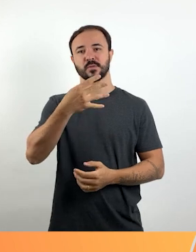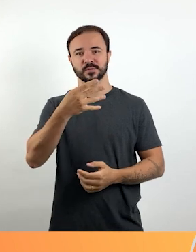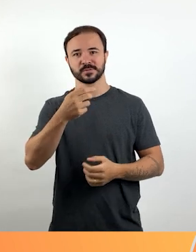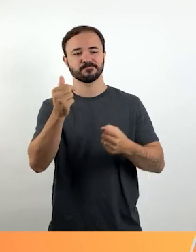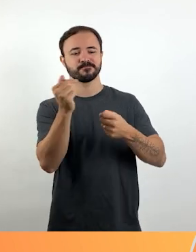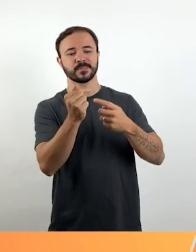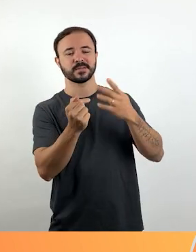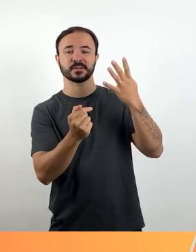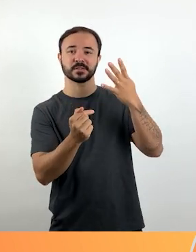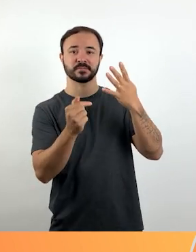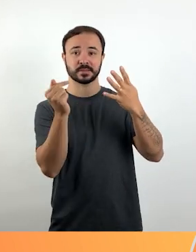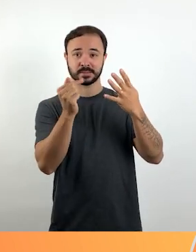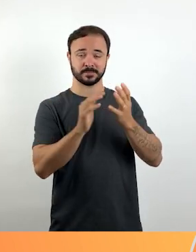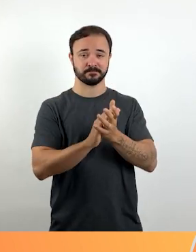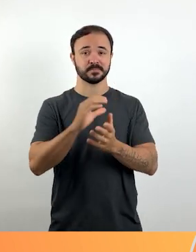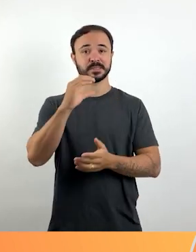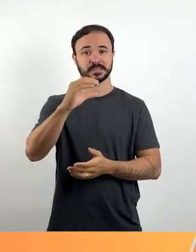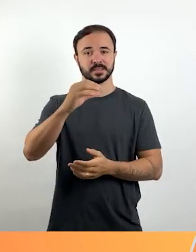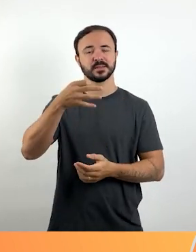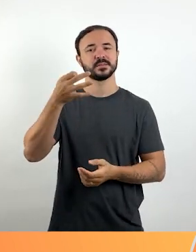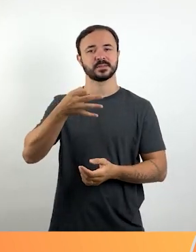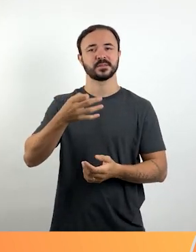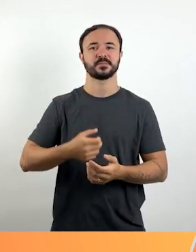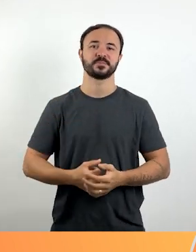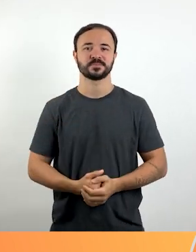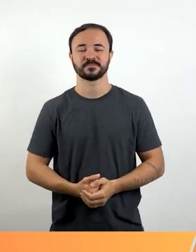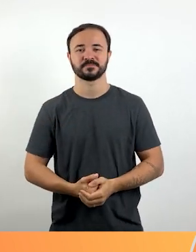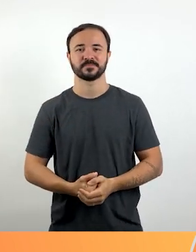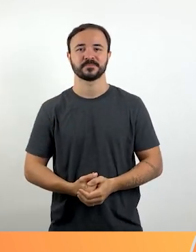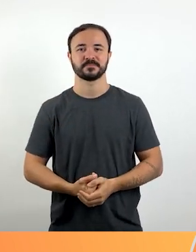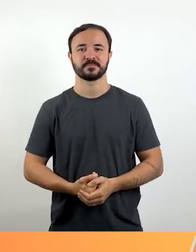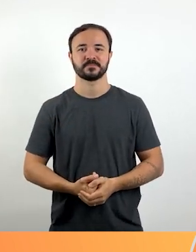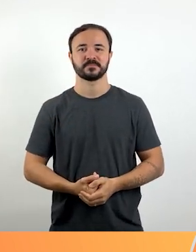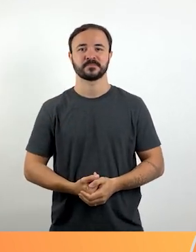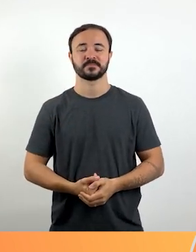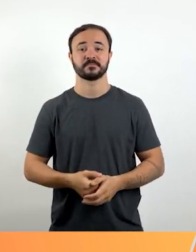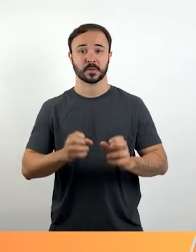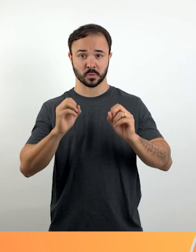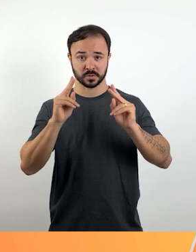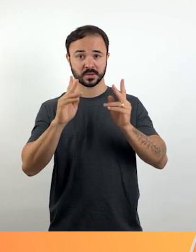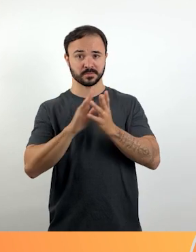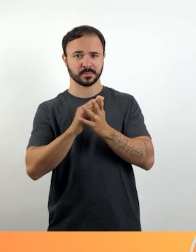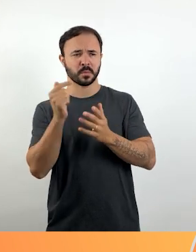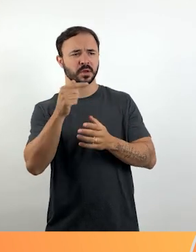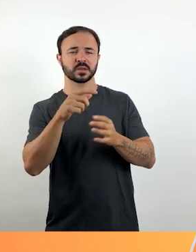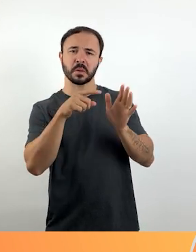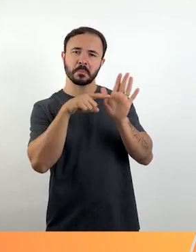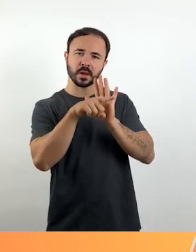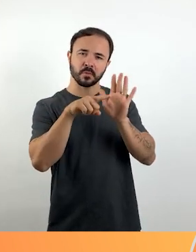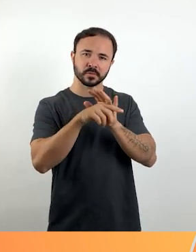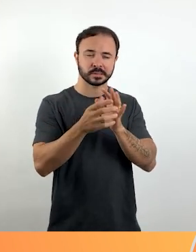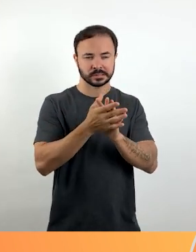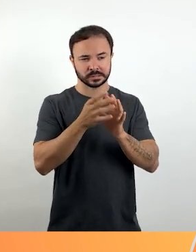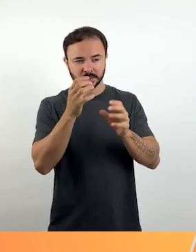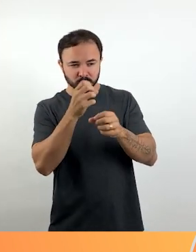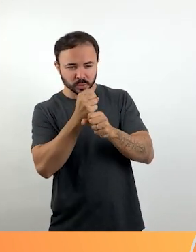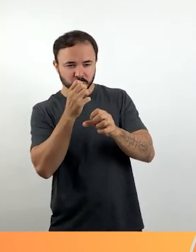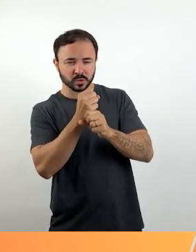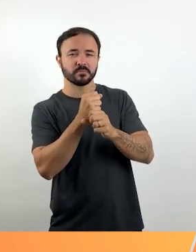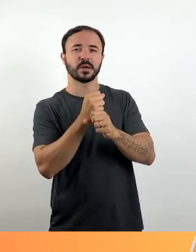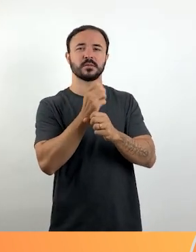a alternativa de letra C. Certinho, pessoal? Tranquilo? Ela é uma questão mais algébrica, né? Ela é